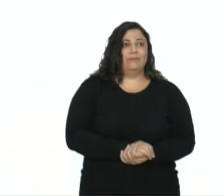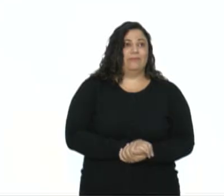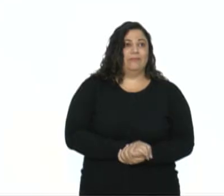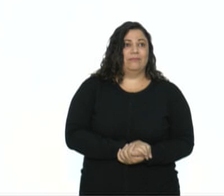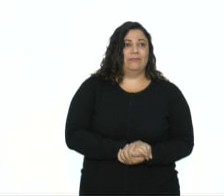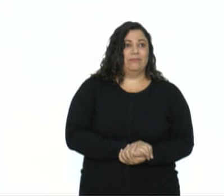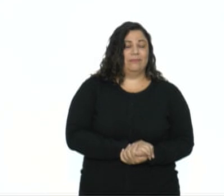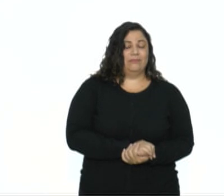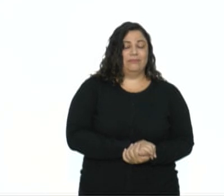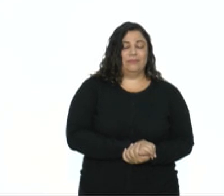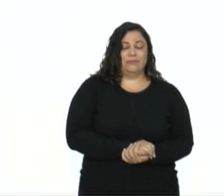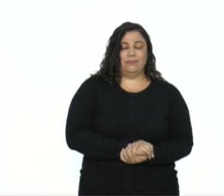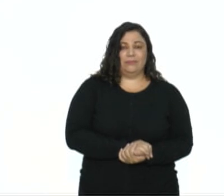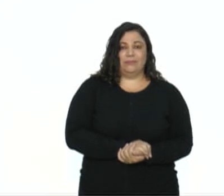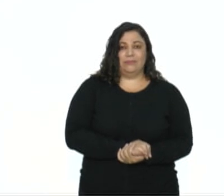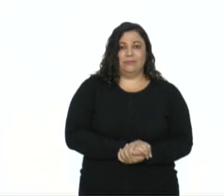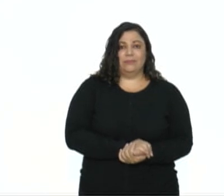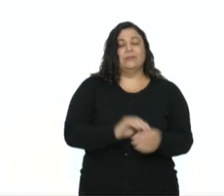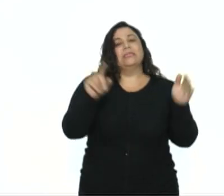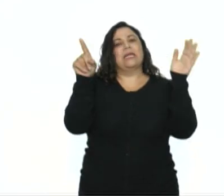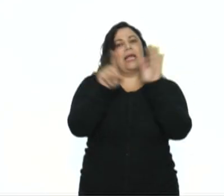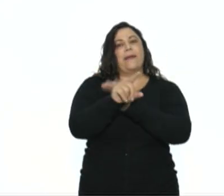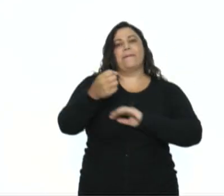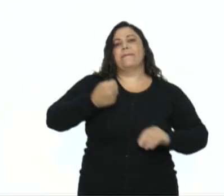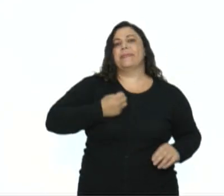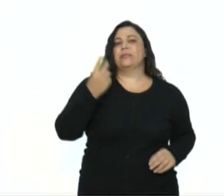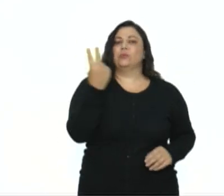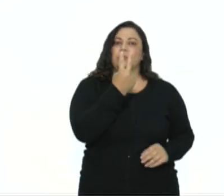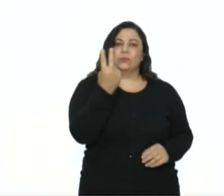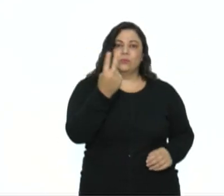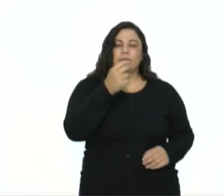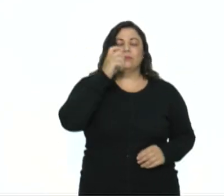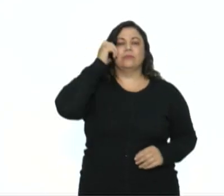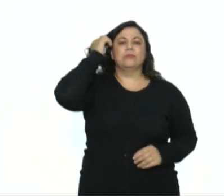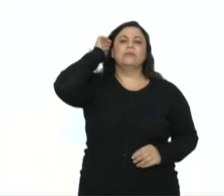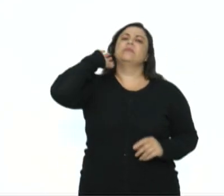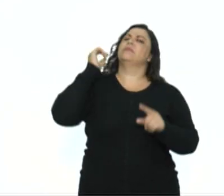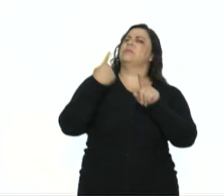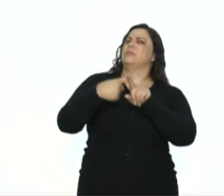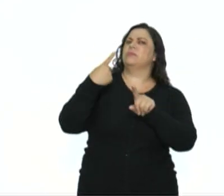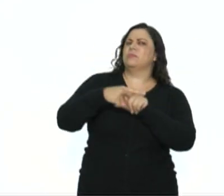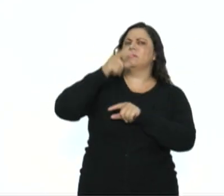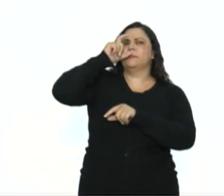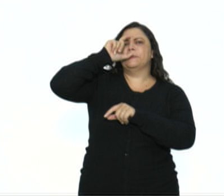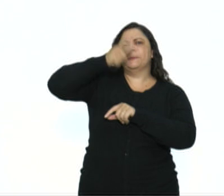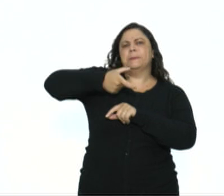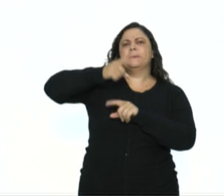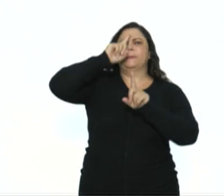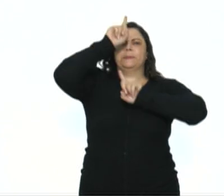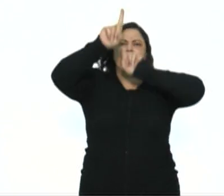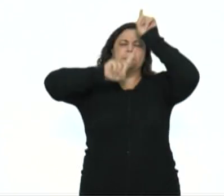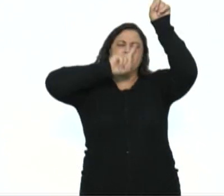E aí vem a pergunta número 2 aqui. Por que Descartes usa a ideia do gênio maligno na